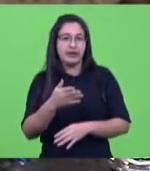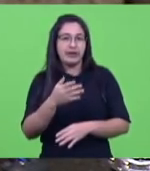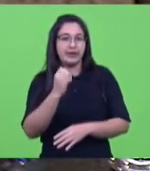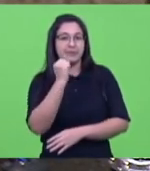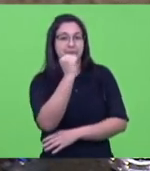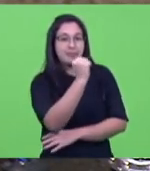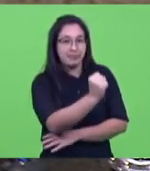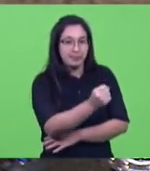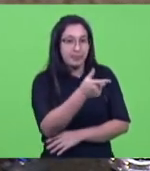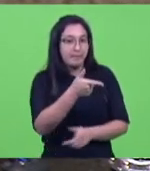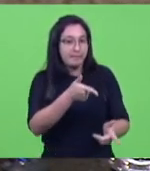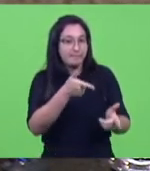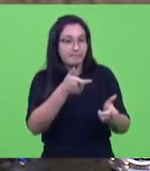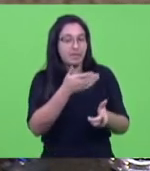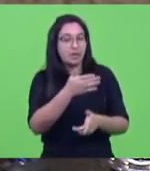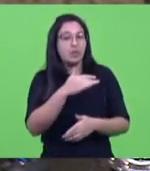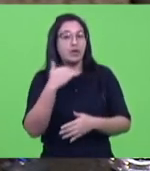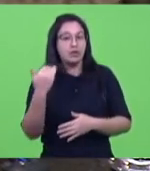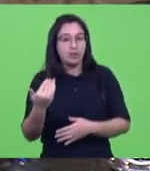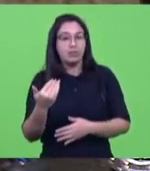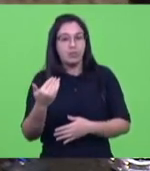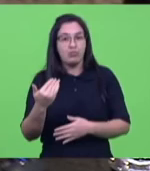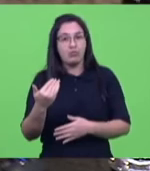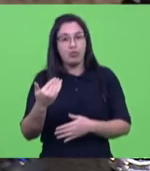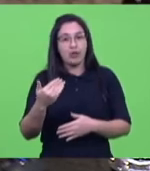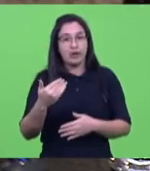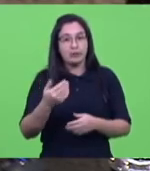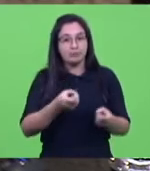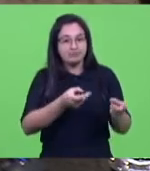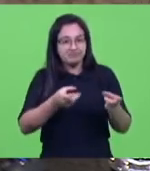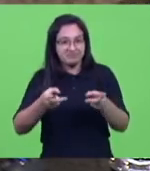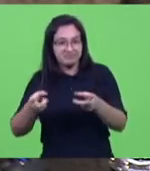perigoso, famoso aqui, procurado